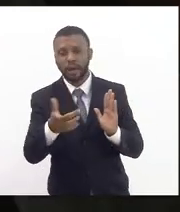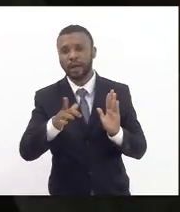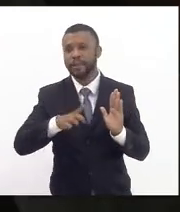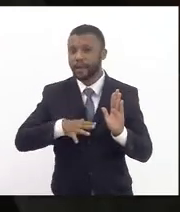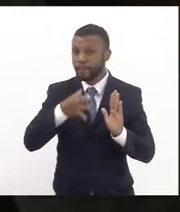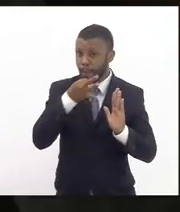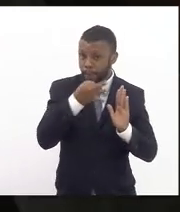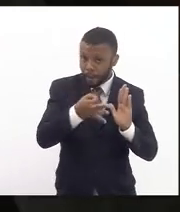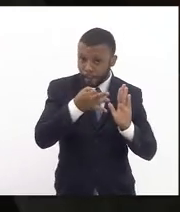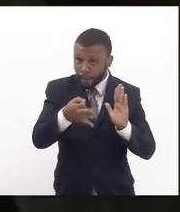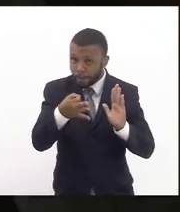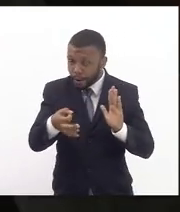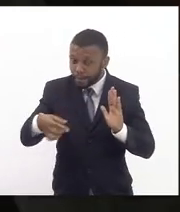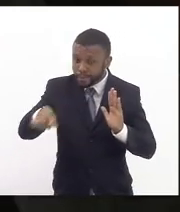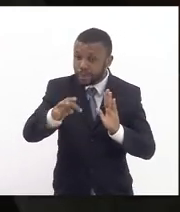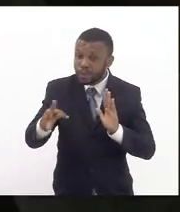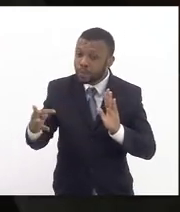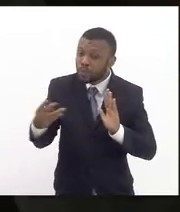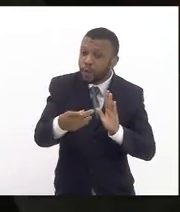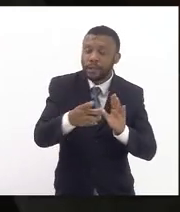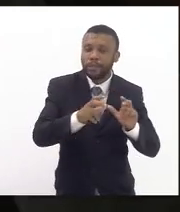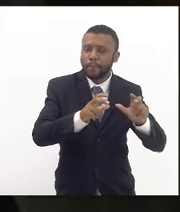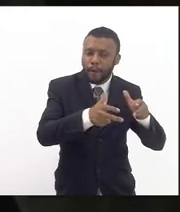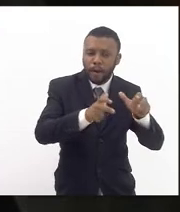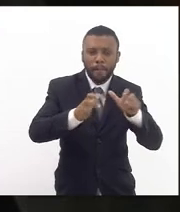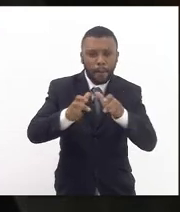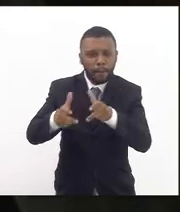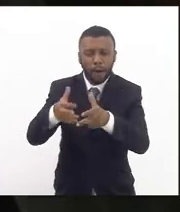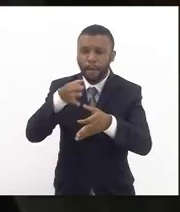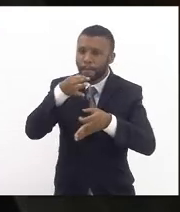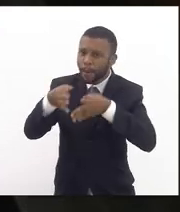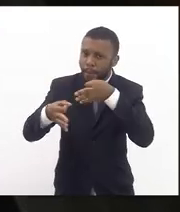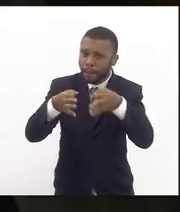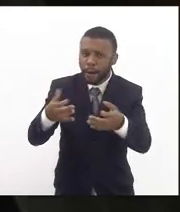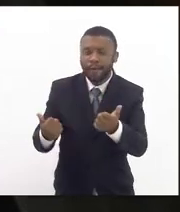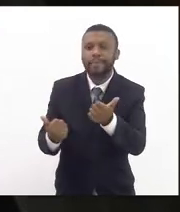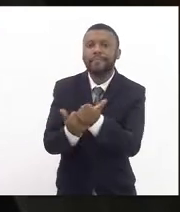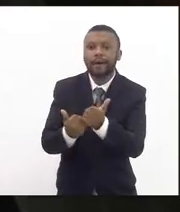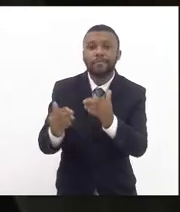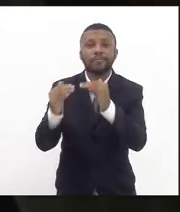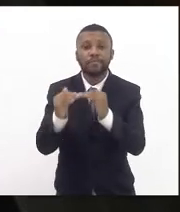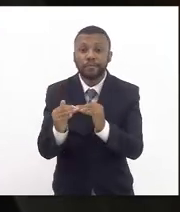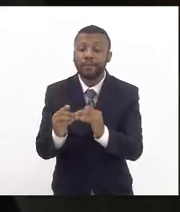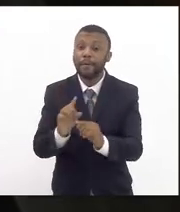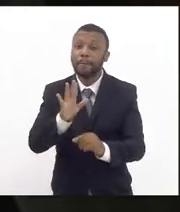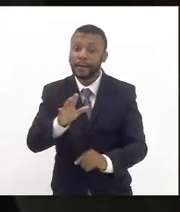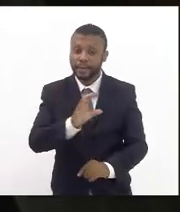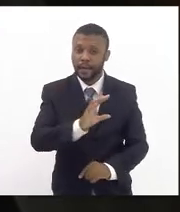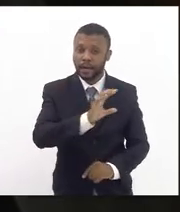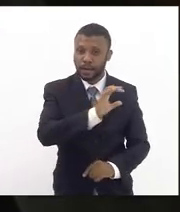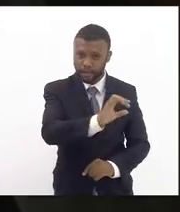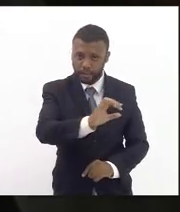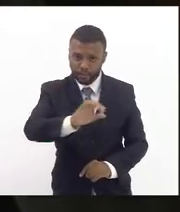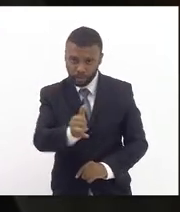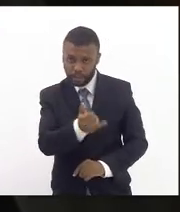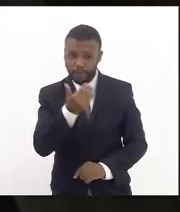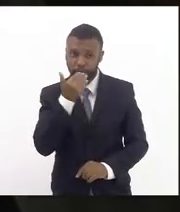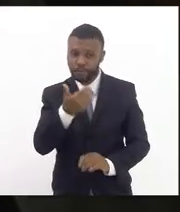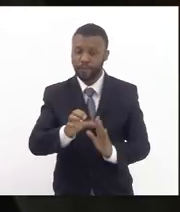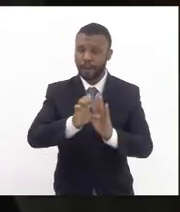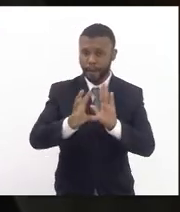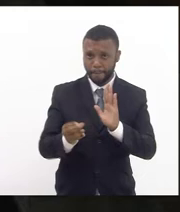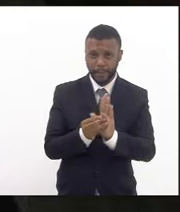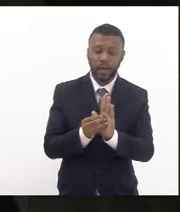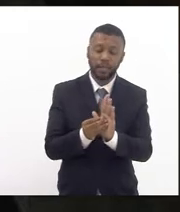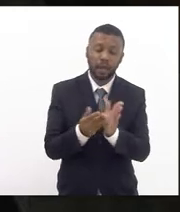parecer favorável de todas as comissões, sendo que da CCJ com emendas, e agora as